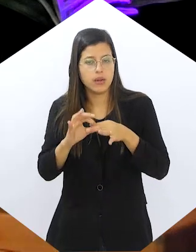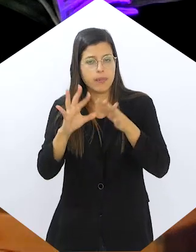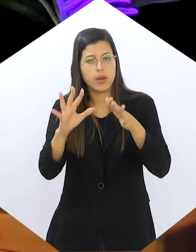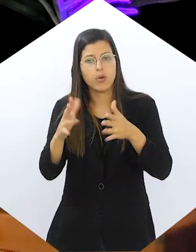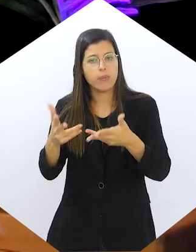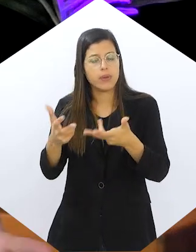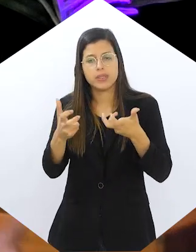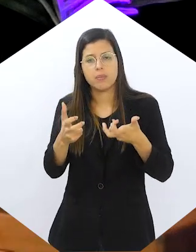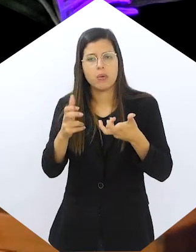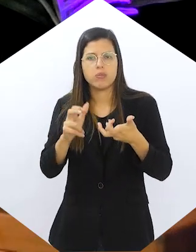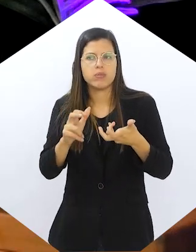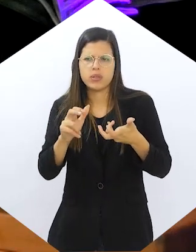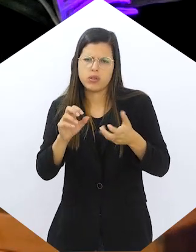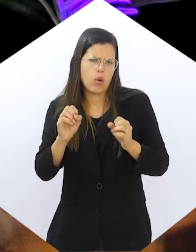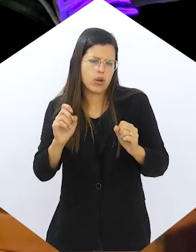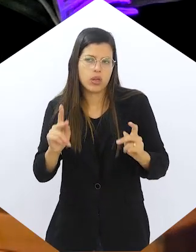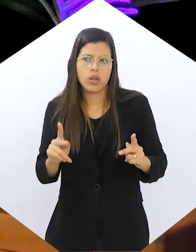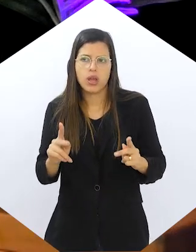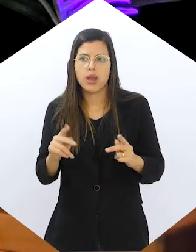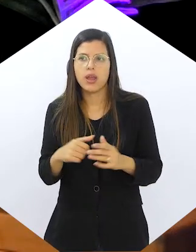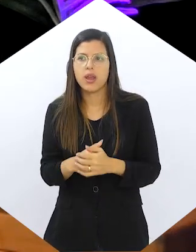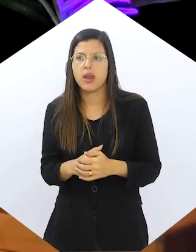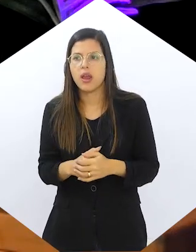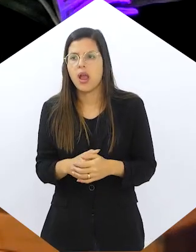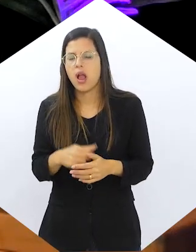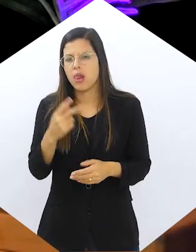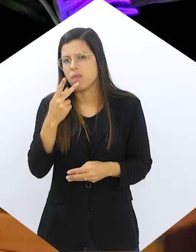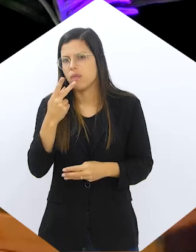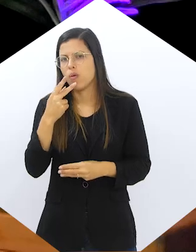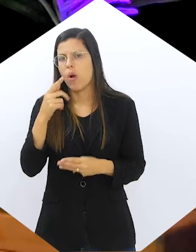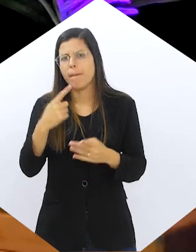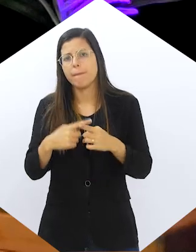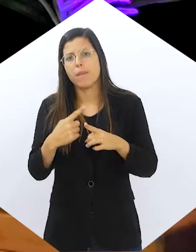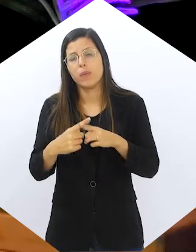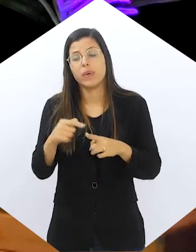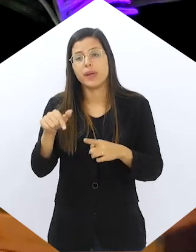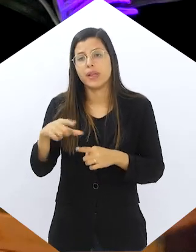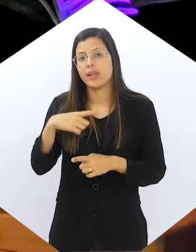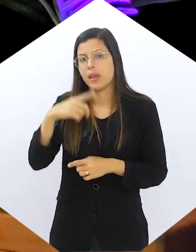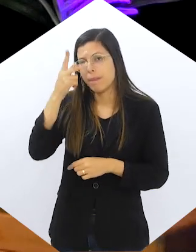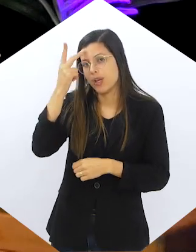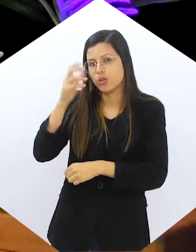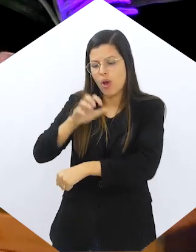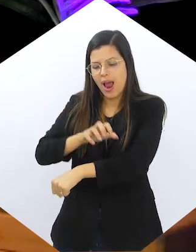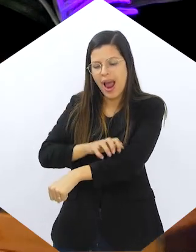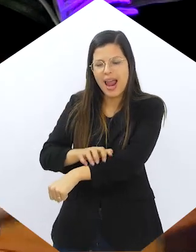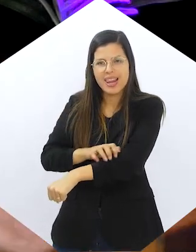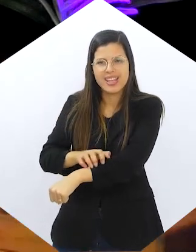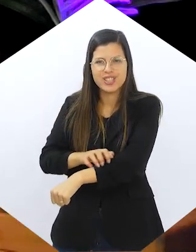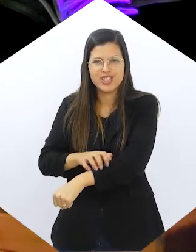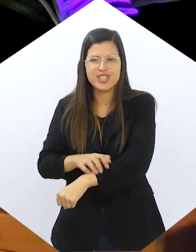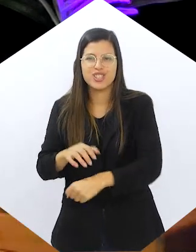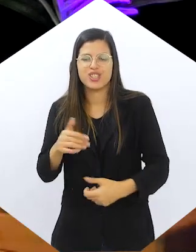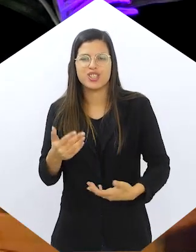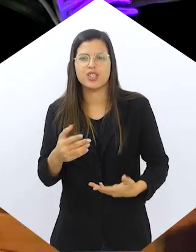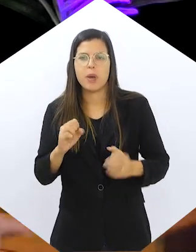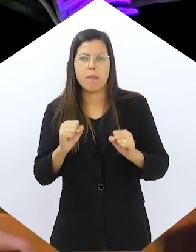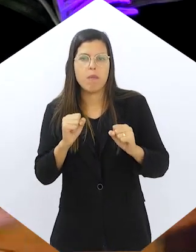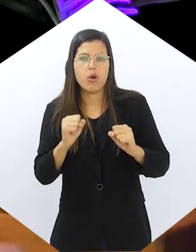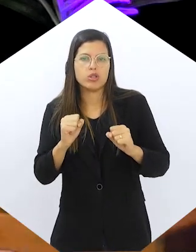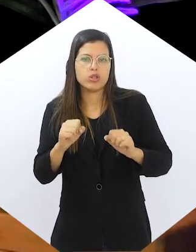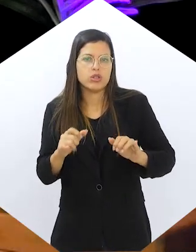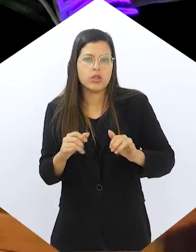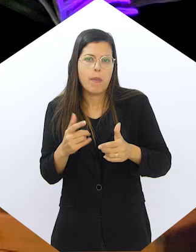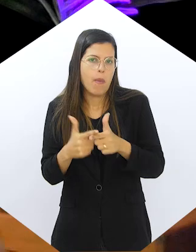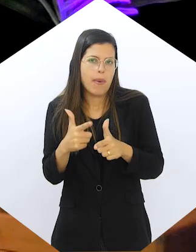que não era nada demais. Ele até colocou, porque tem gente que é alérgico e eu posso sofrer algum problema. Eu falei assim, olha